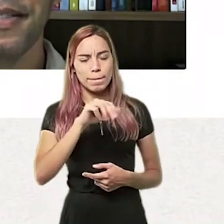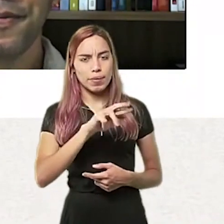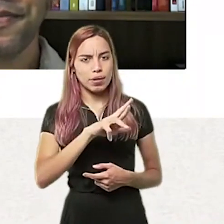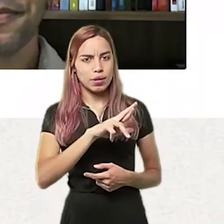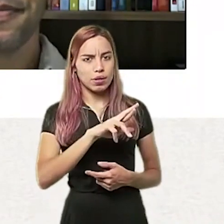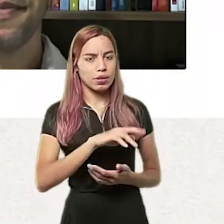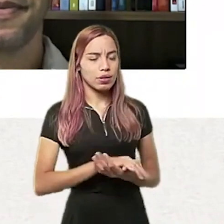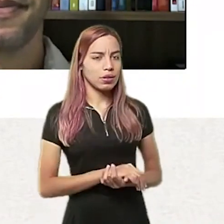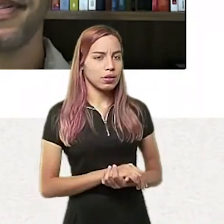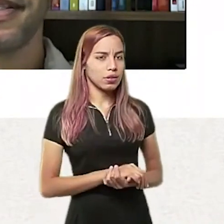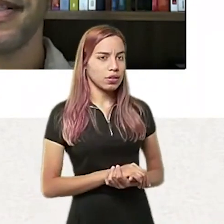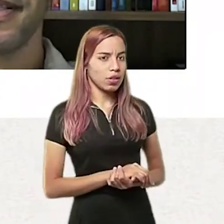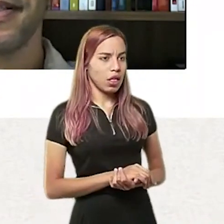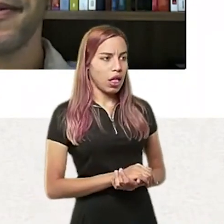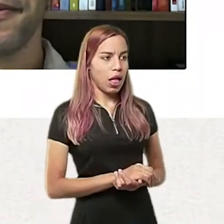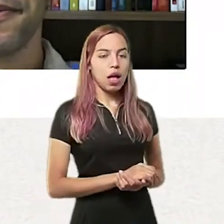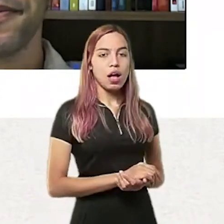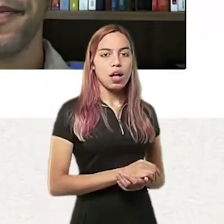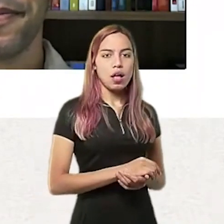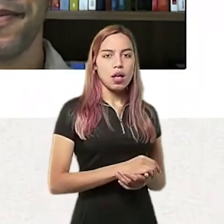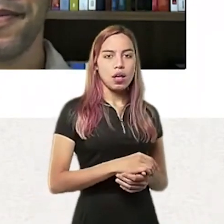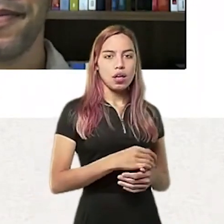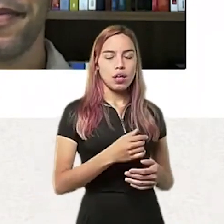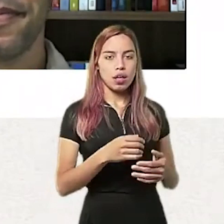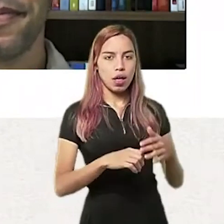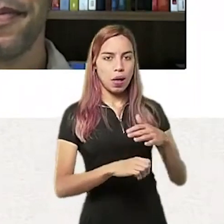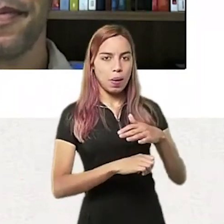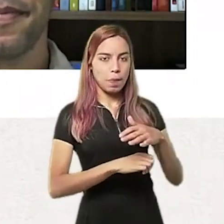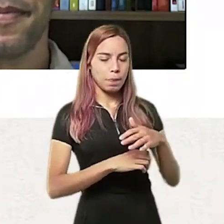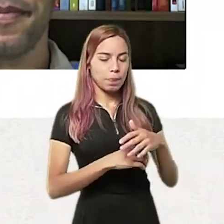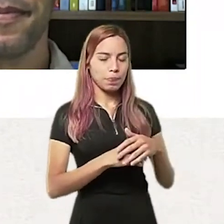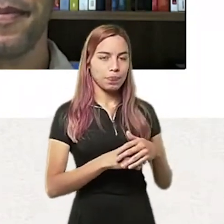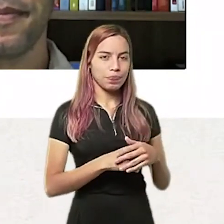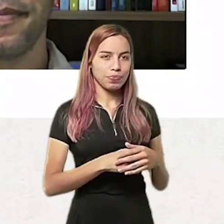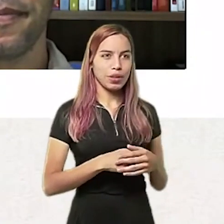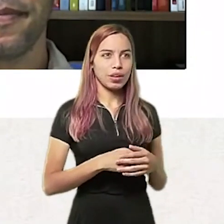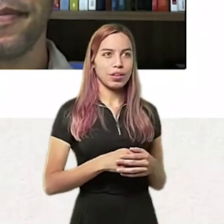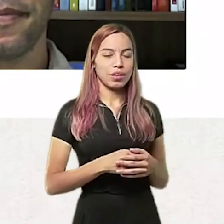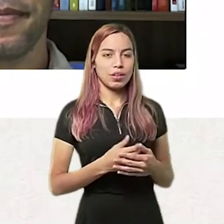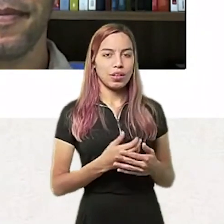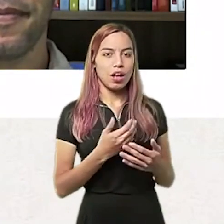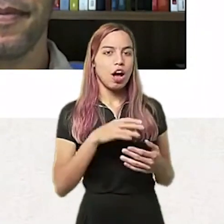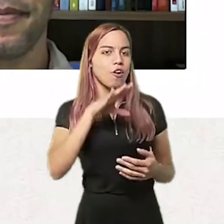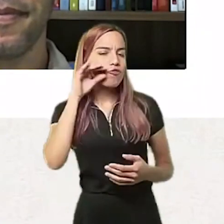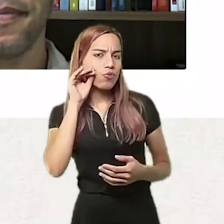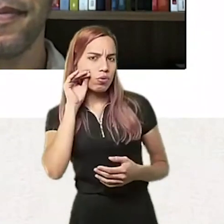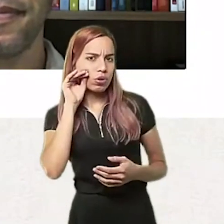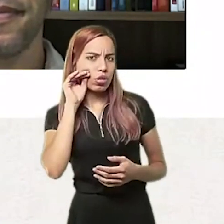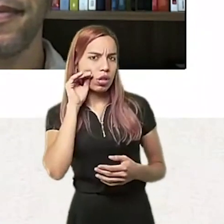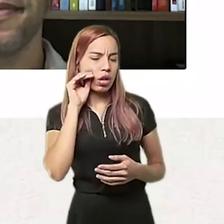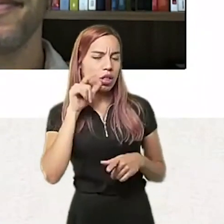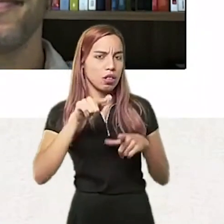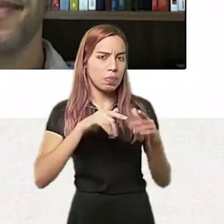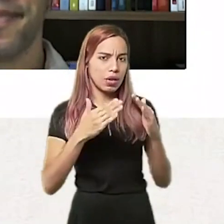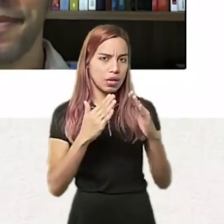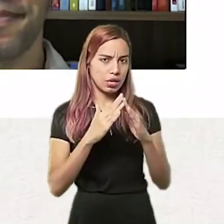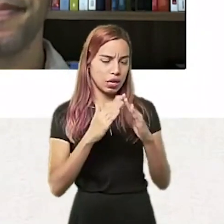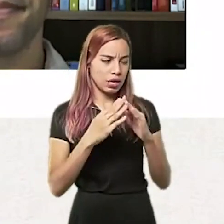a esse assunto aqui, me remeteu ao documentário da Caroline Maia,